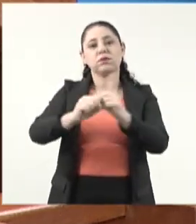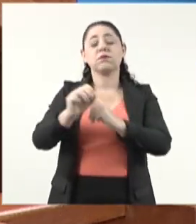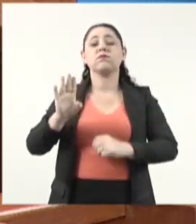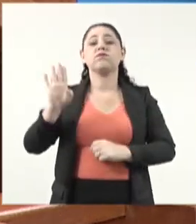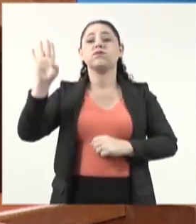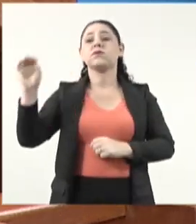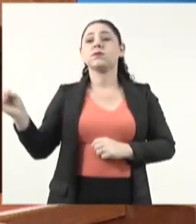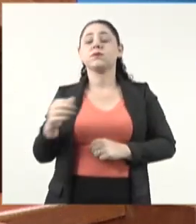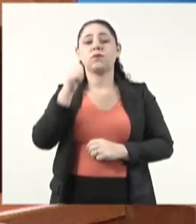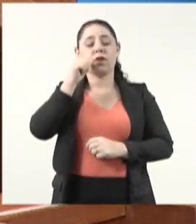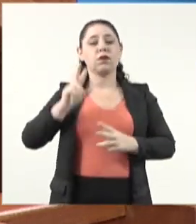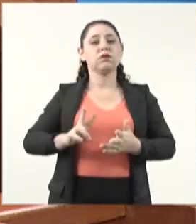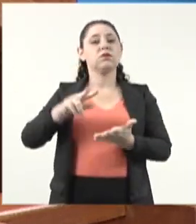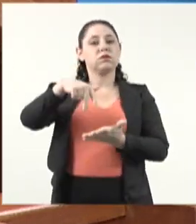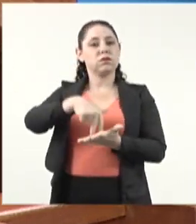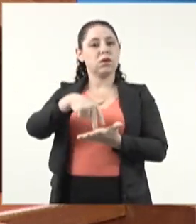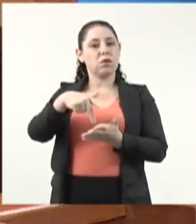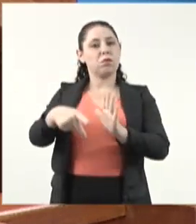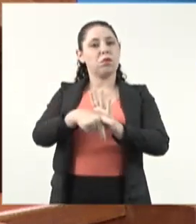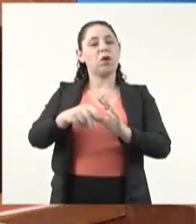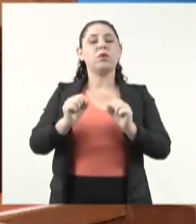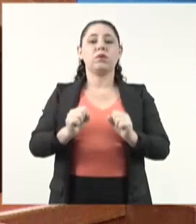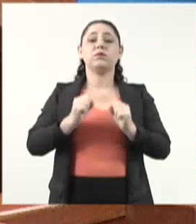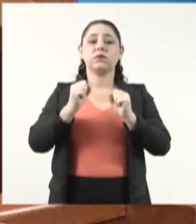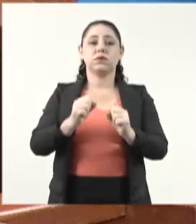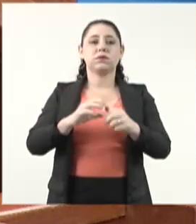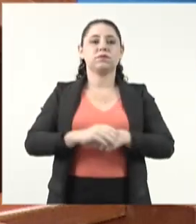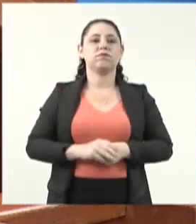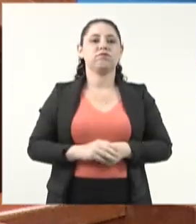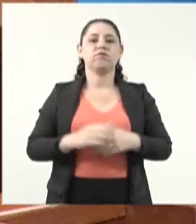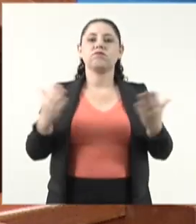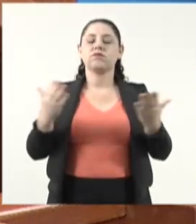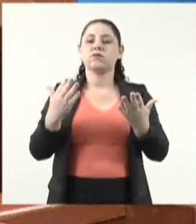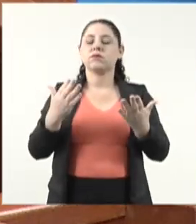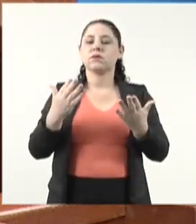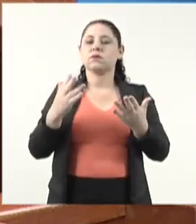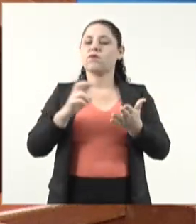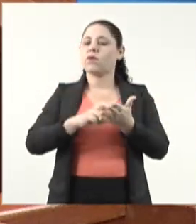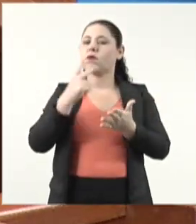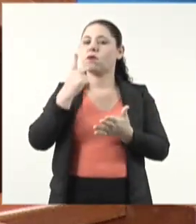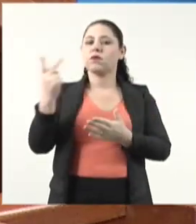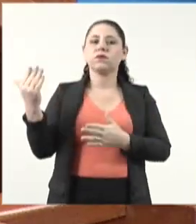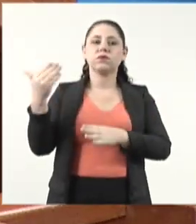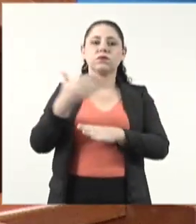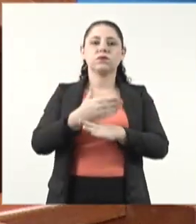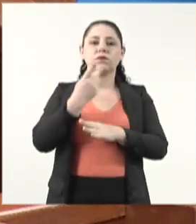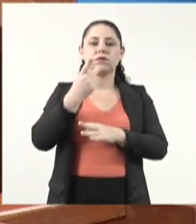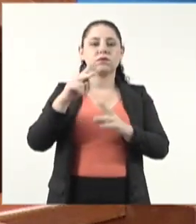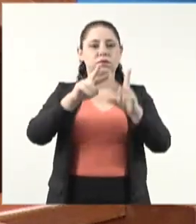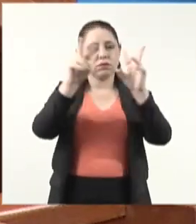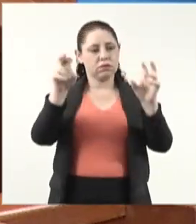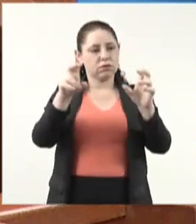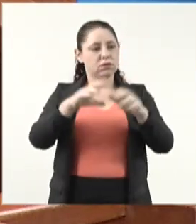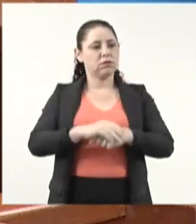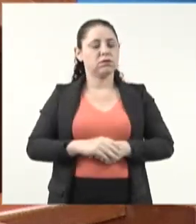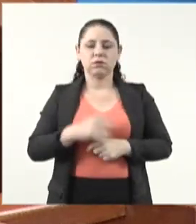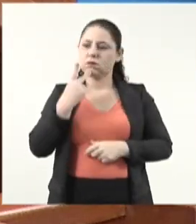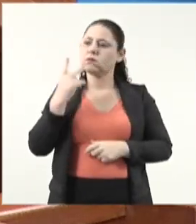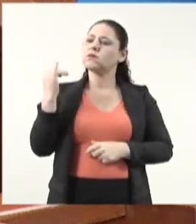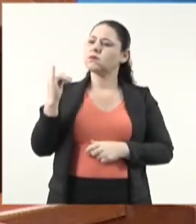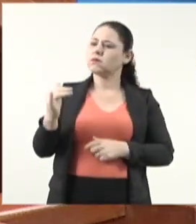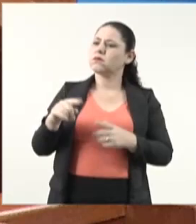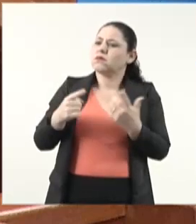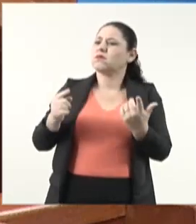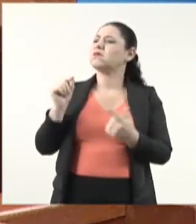de novas mulheres e a permanência de novas mulheres no poder. Agora cedo eu falei com uma pessoa dizendo que estava vindo para cá falar sobre isso, e ela disse assim: